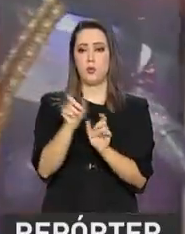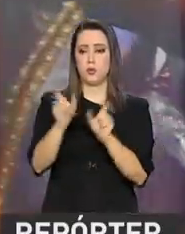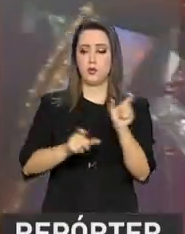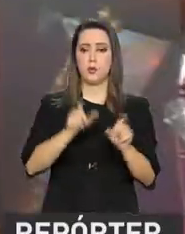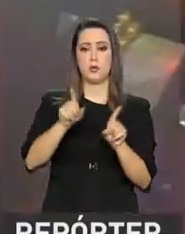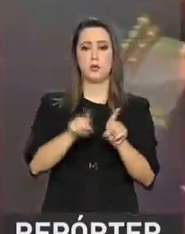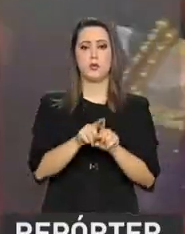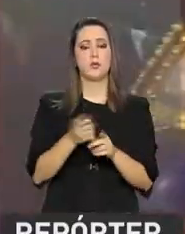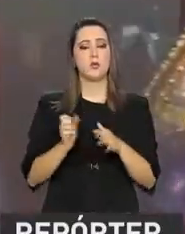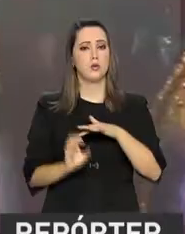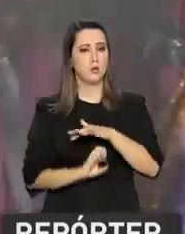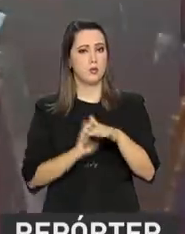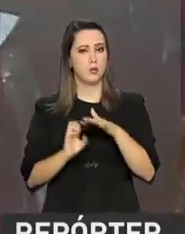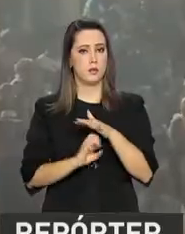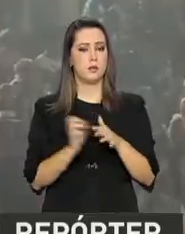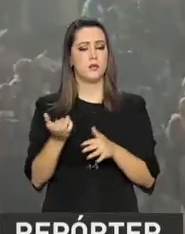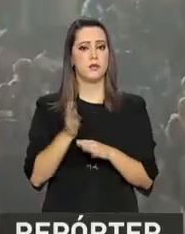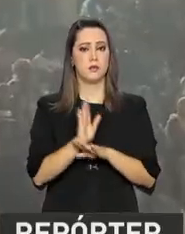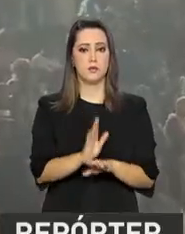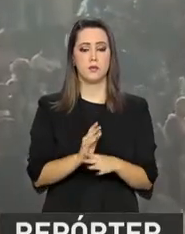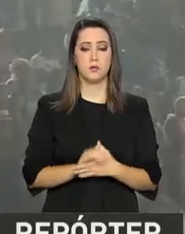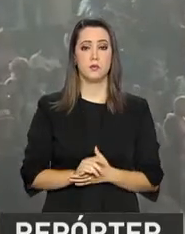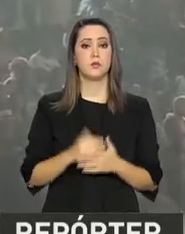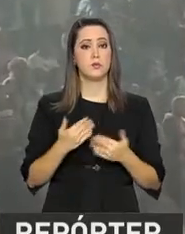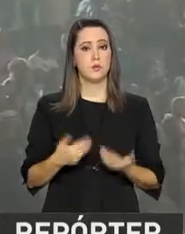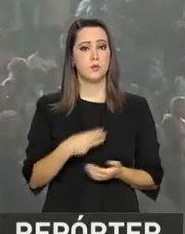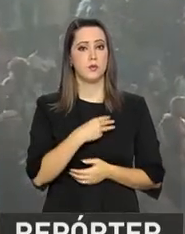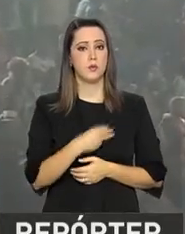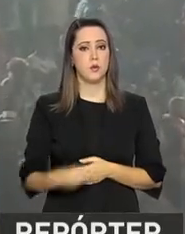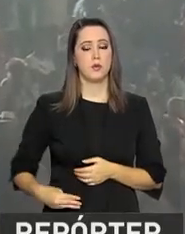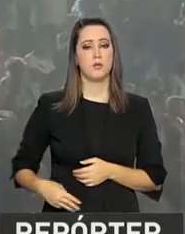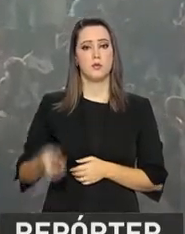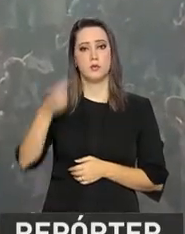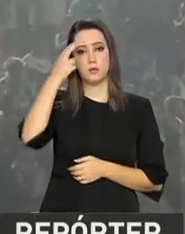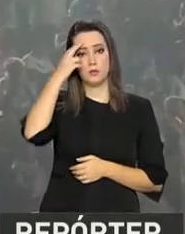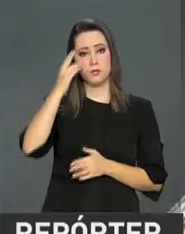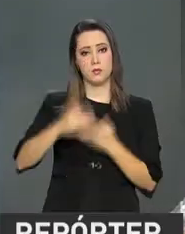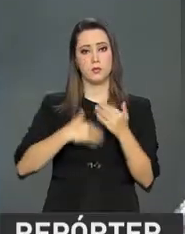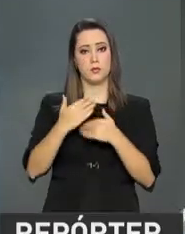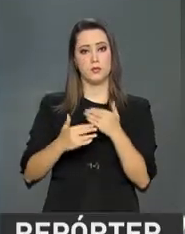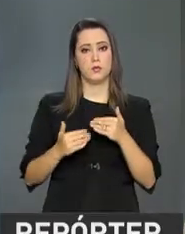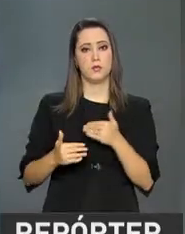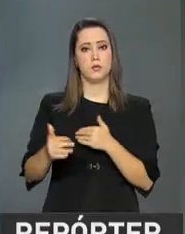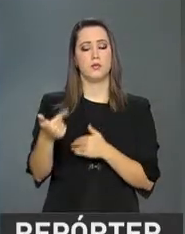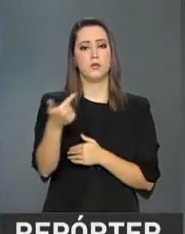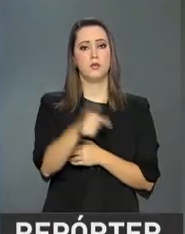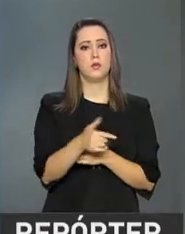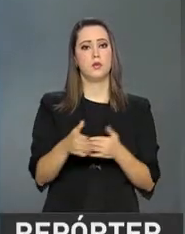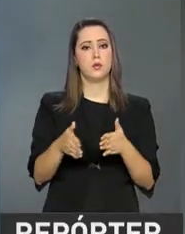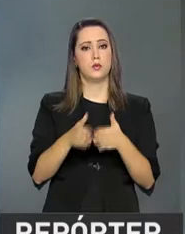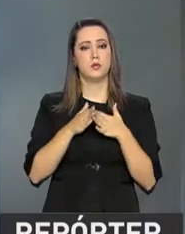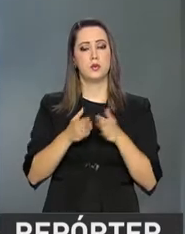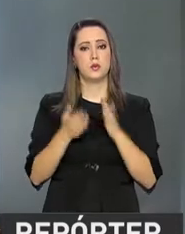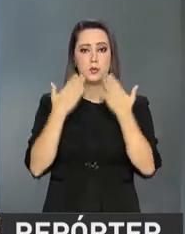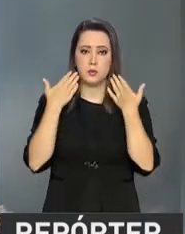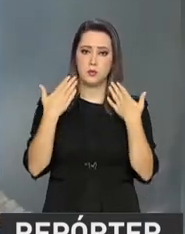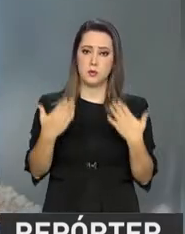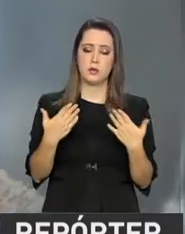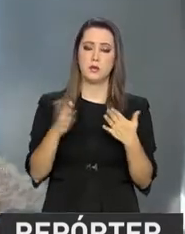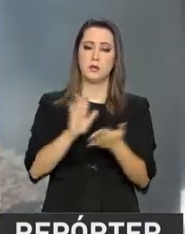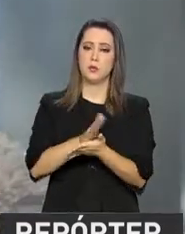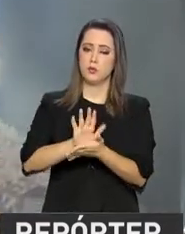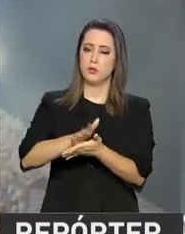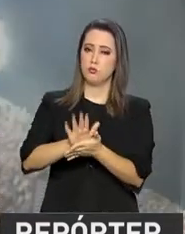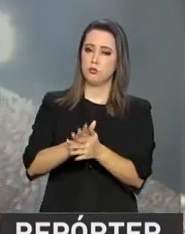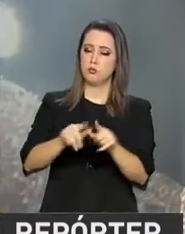patrocínios da iniciativa privada segundo o ministério da cultura segue em tramitação um outro pedido apresentado pelas escolas de